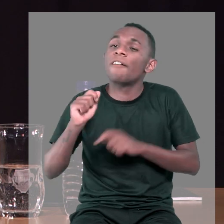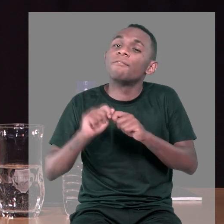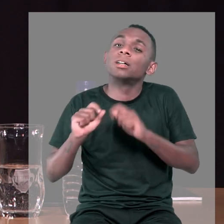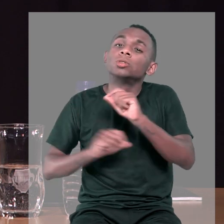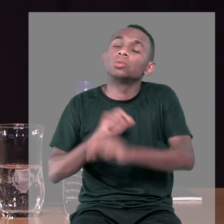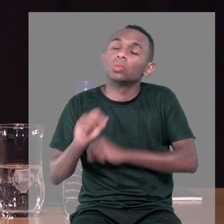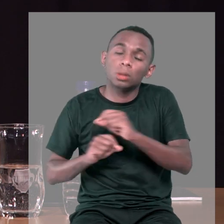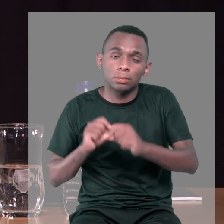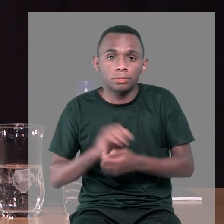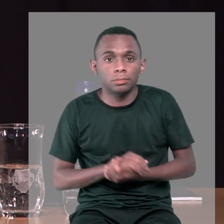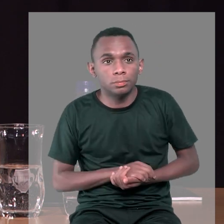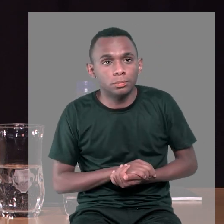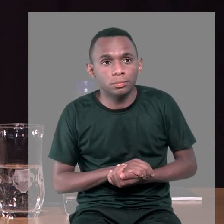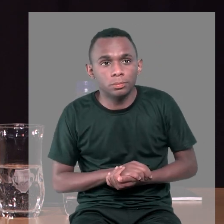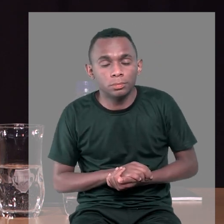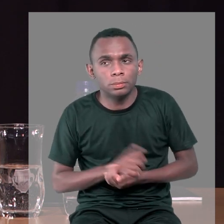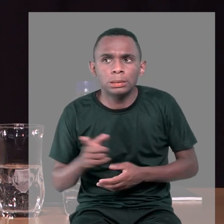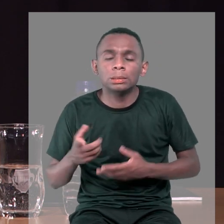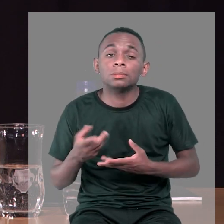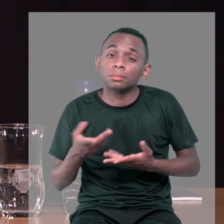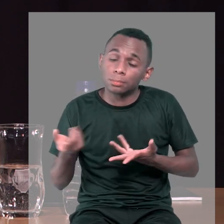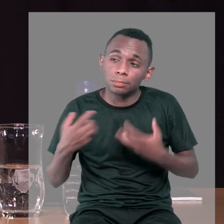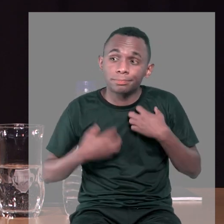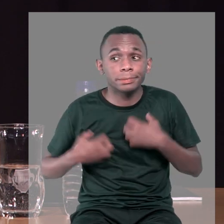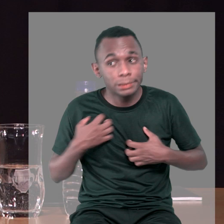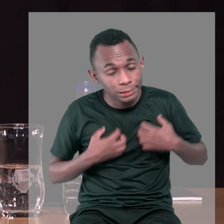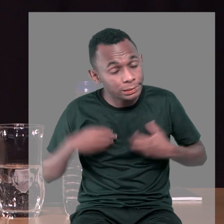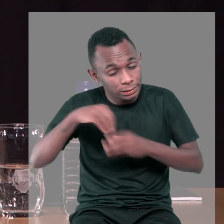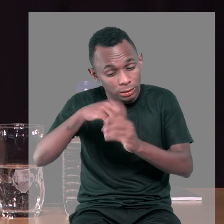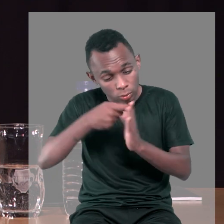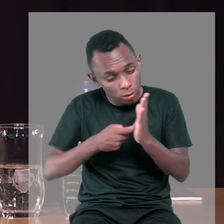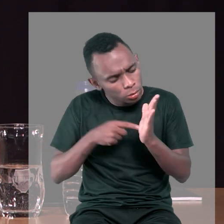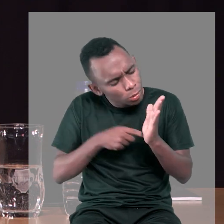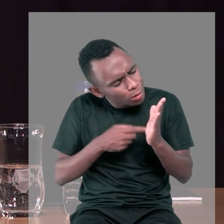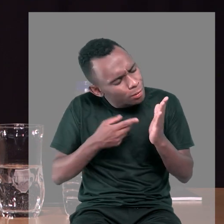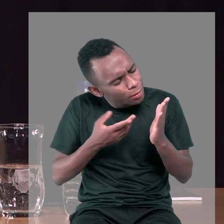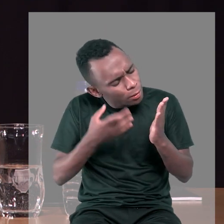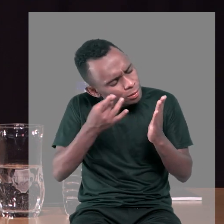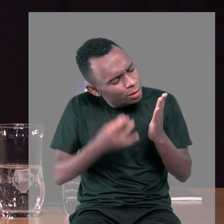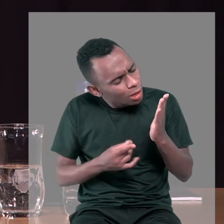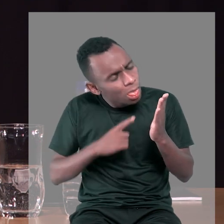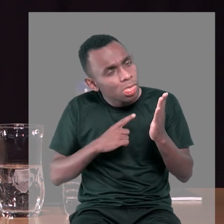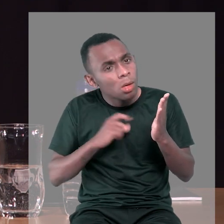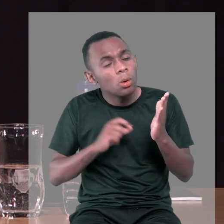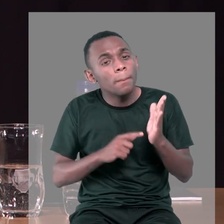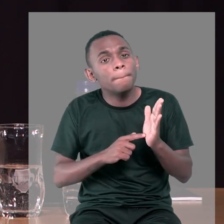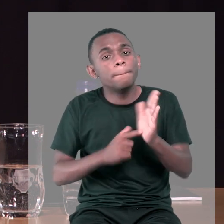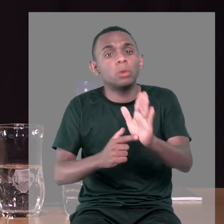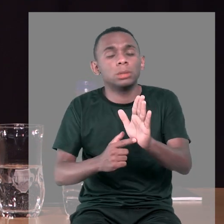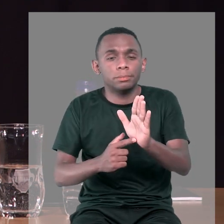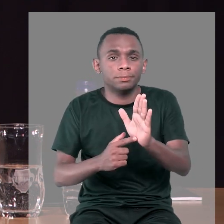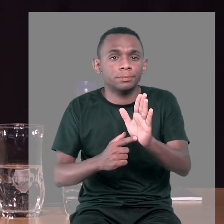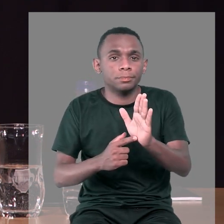entendermos o que se passou. Então, o caminho que ela segue é outro. Para entendermos o que se passou, temos que abrir